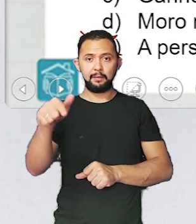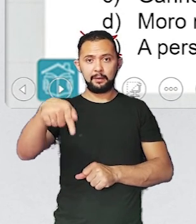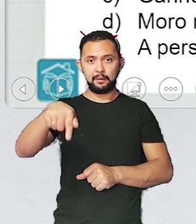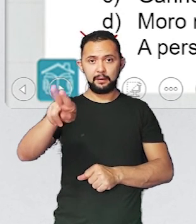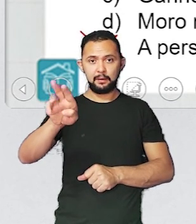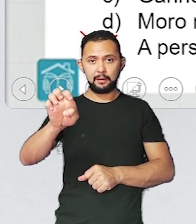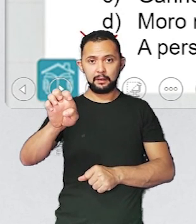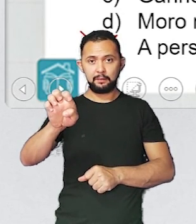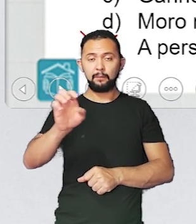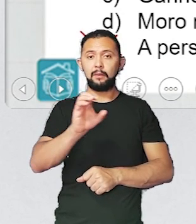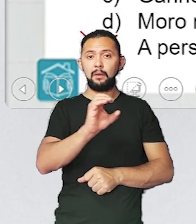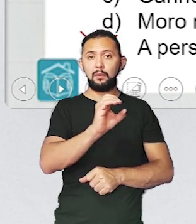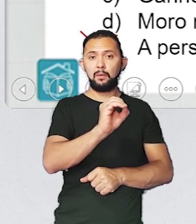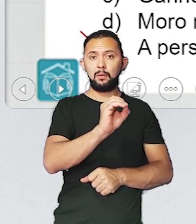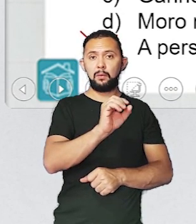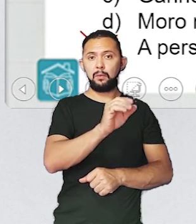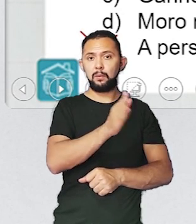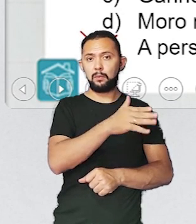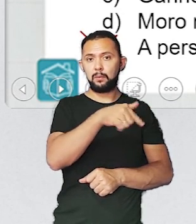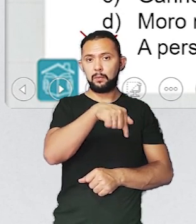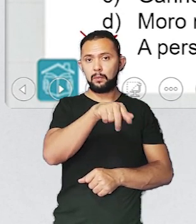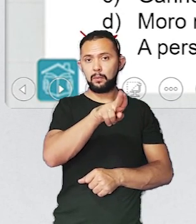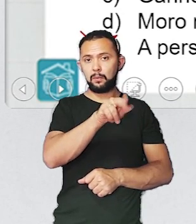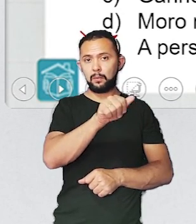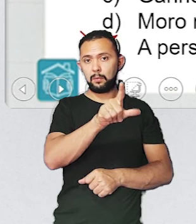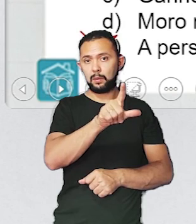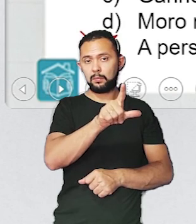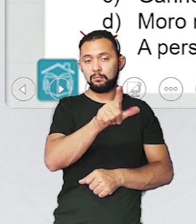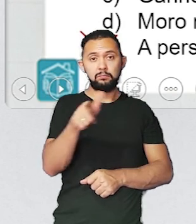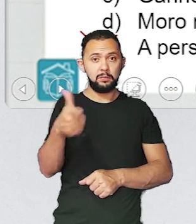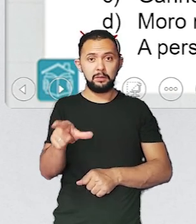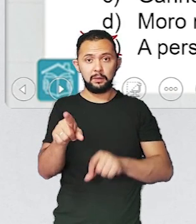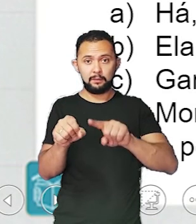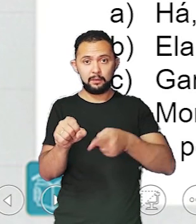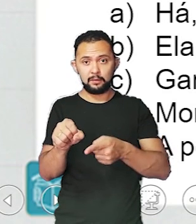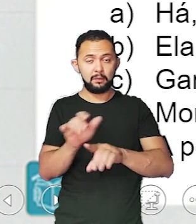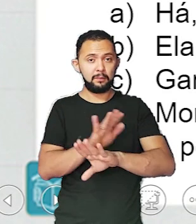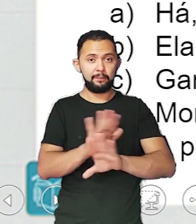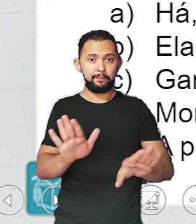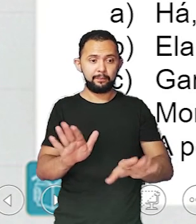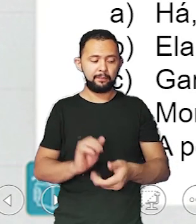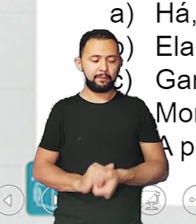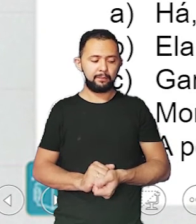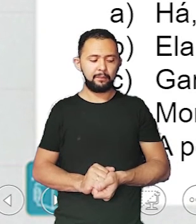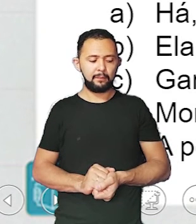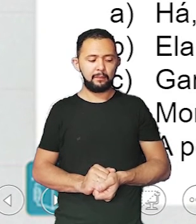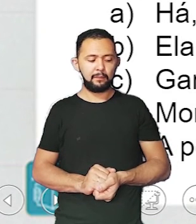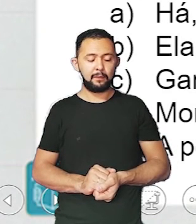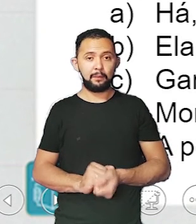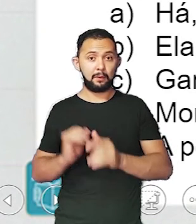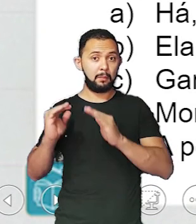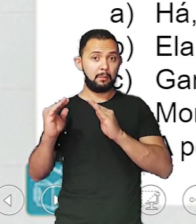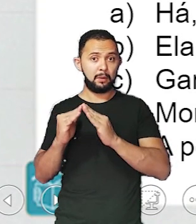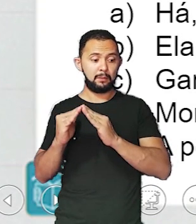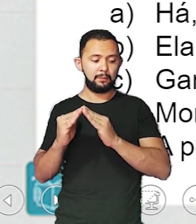chamava Sunset, beleza, sem nenhum problema. Mas não tem a vírgula. Se não tem a vírgula, tchau para ela também, né? Moro na casa em